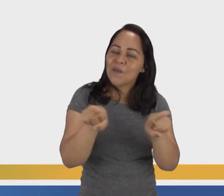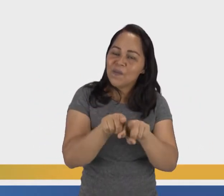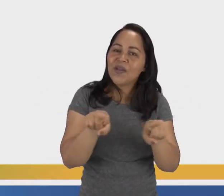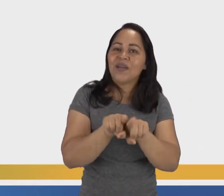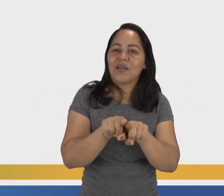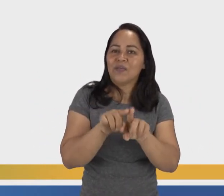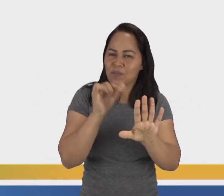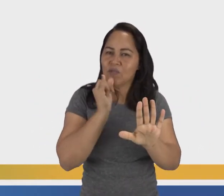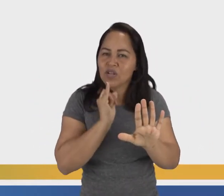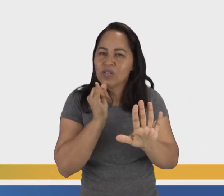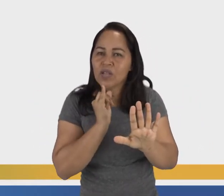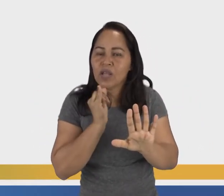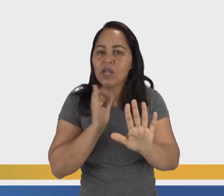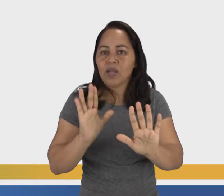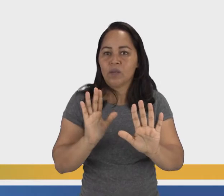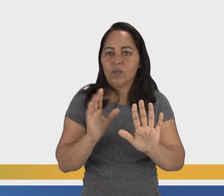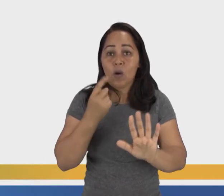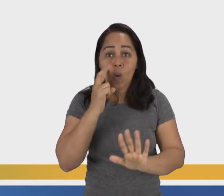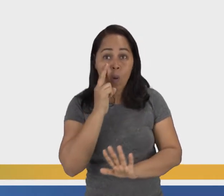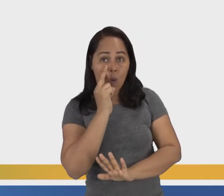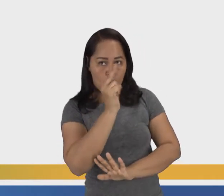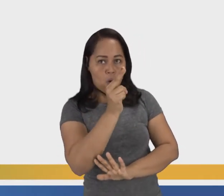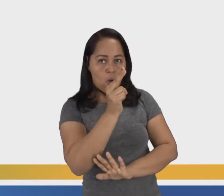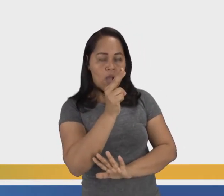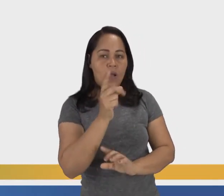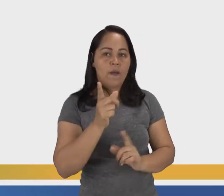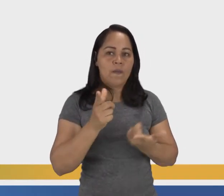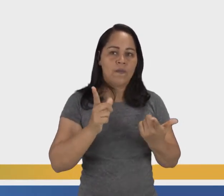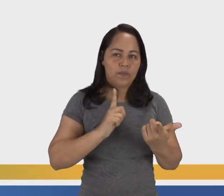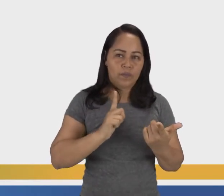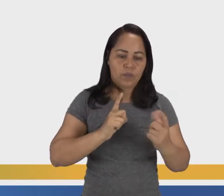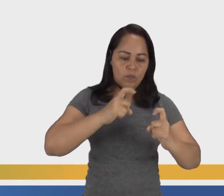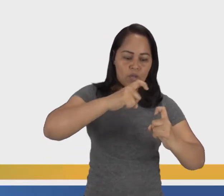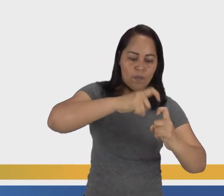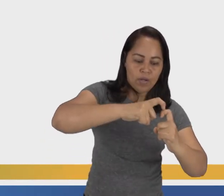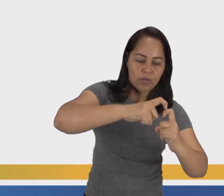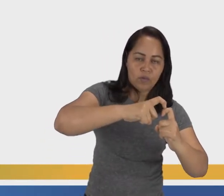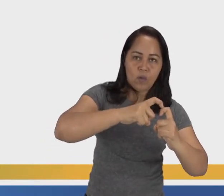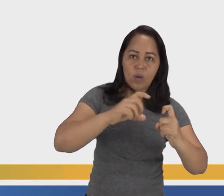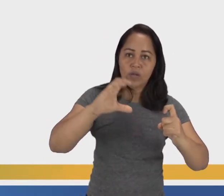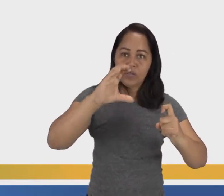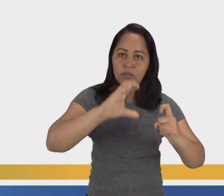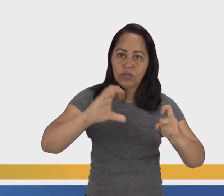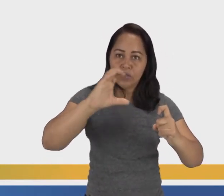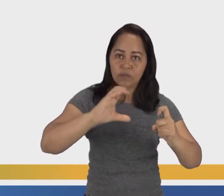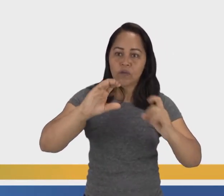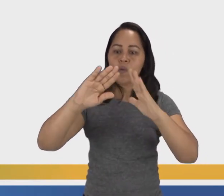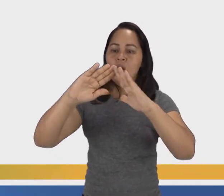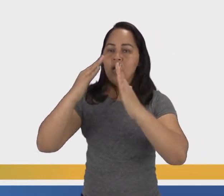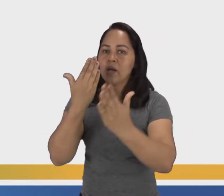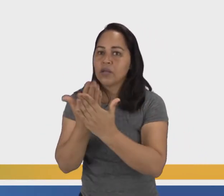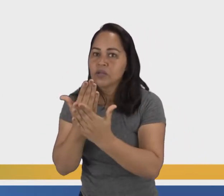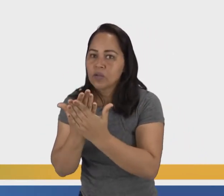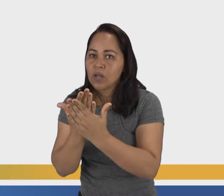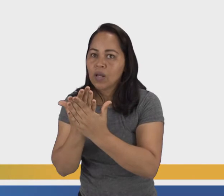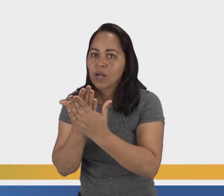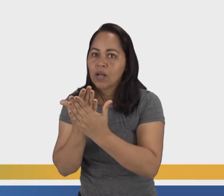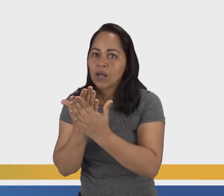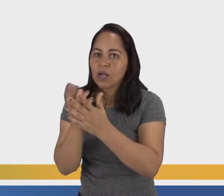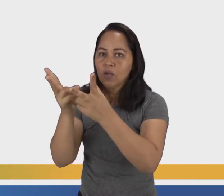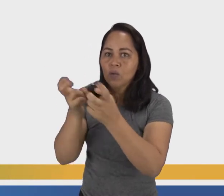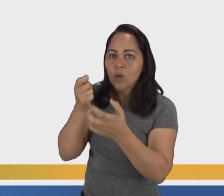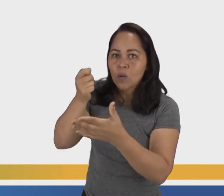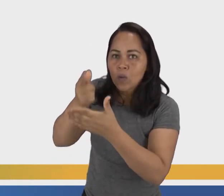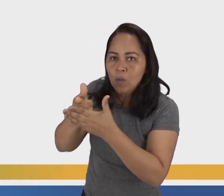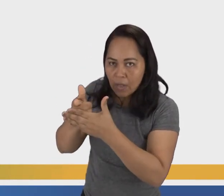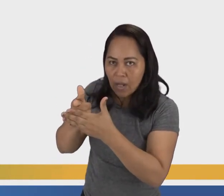Por exemplo, ali dentro do balãozinho de médica, eu tenho científico, escolar, produção e consumo.